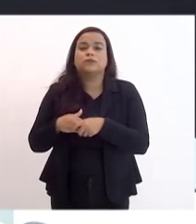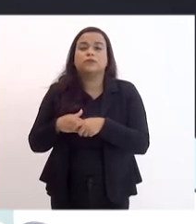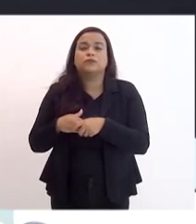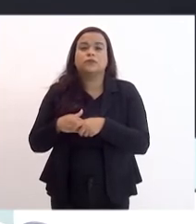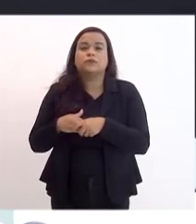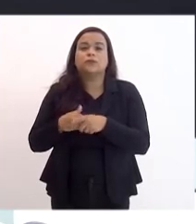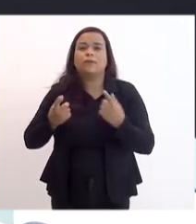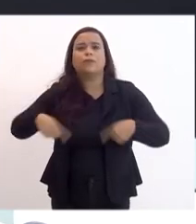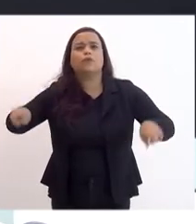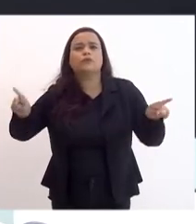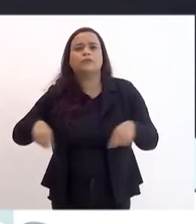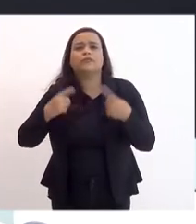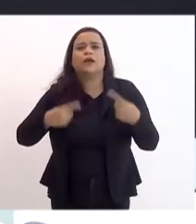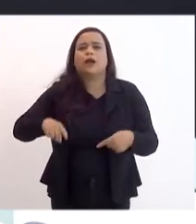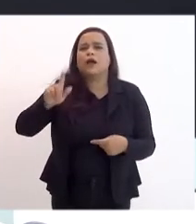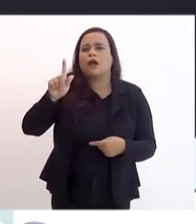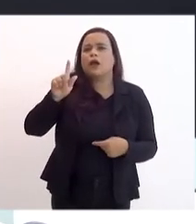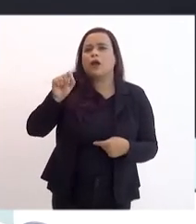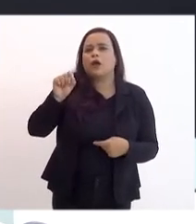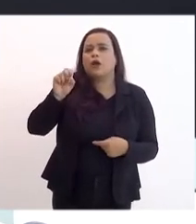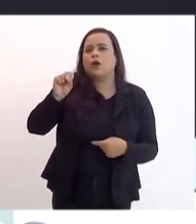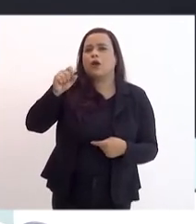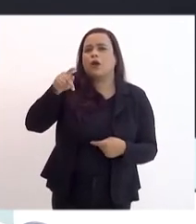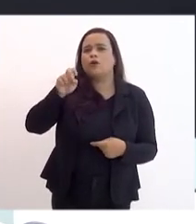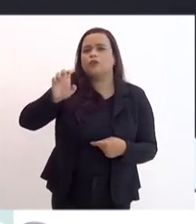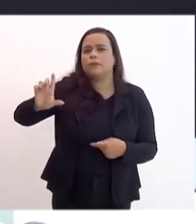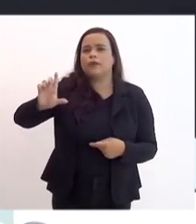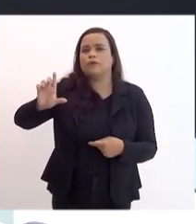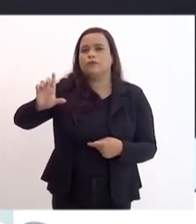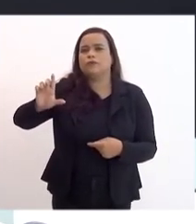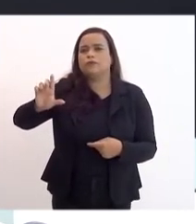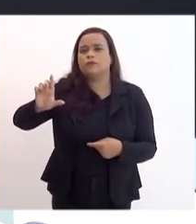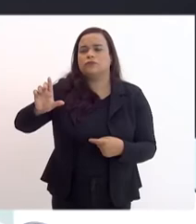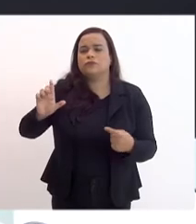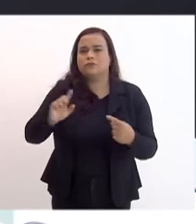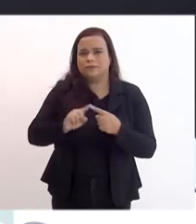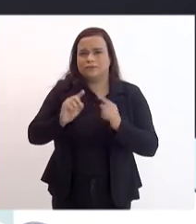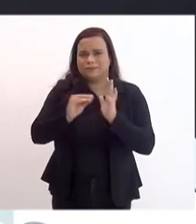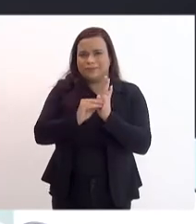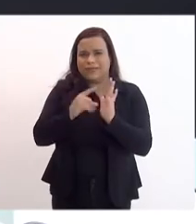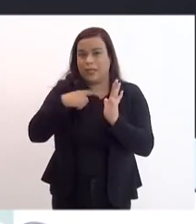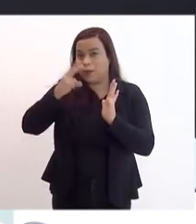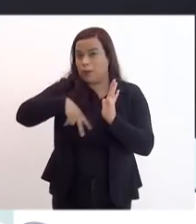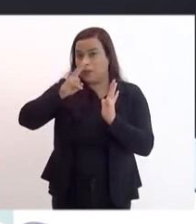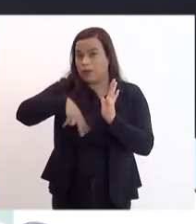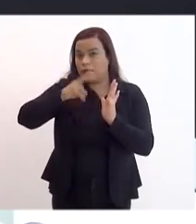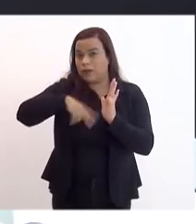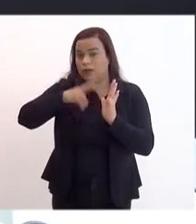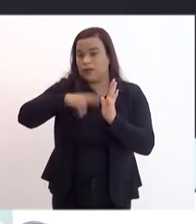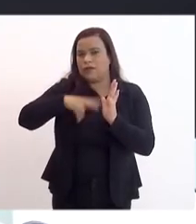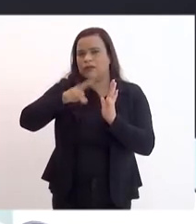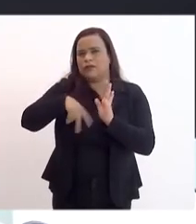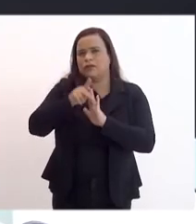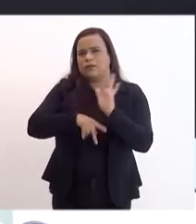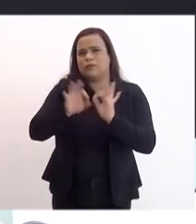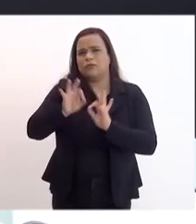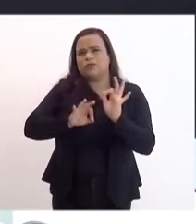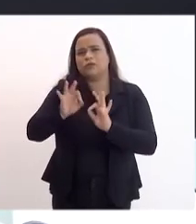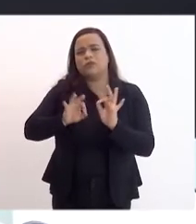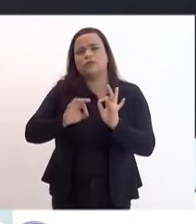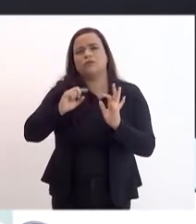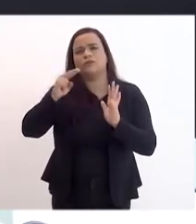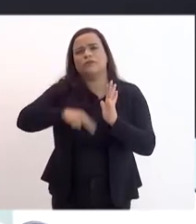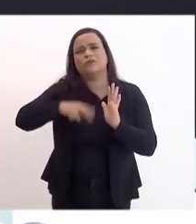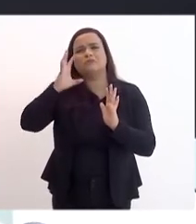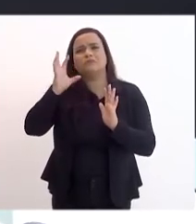música gospel. É calendária? Eu sabia, porque eu li esse projeto, mas eu não sabia se era programa, se